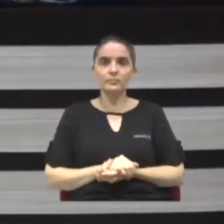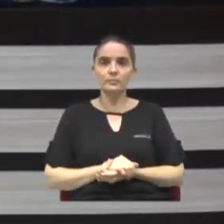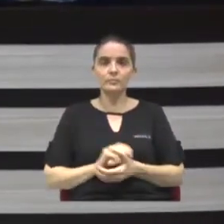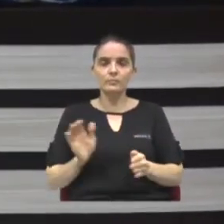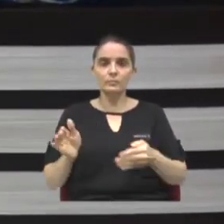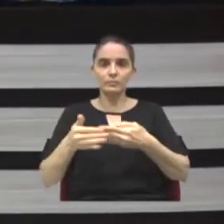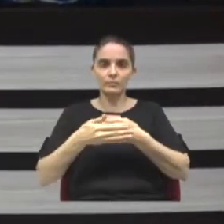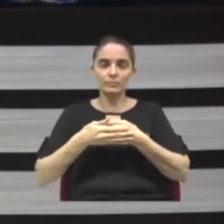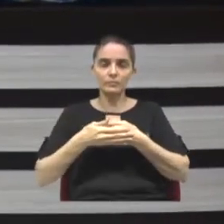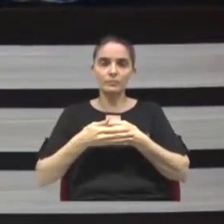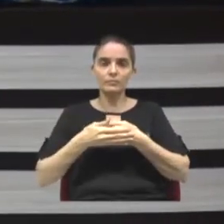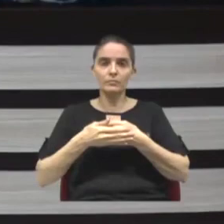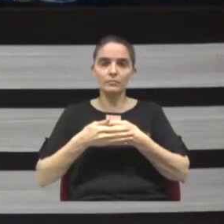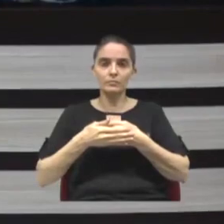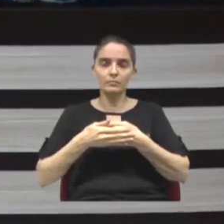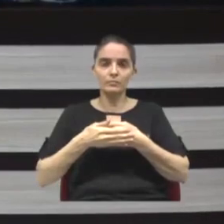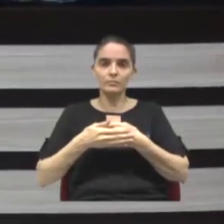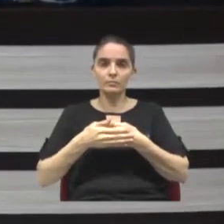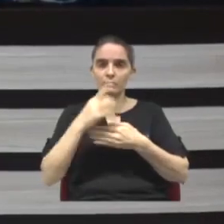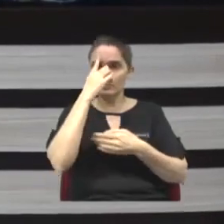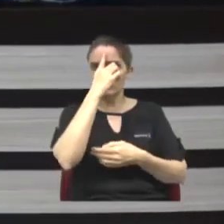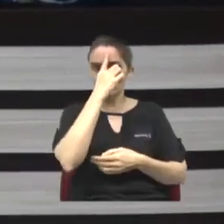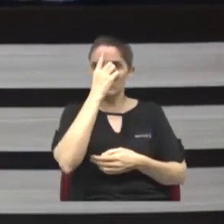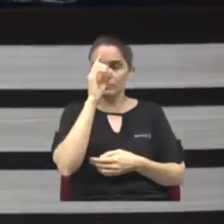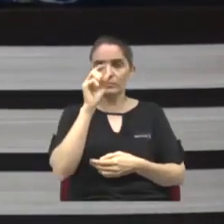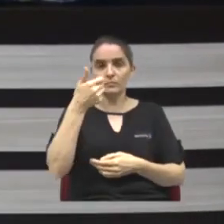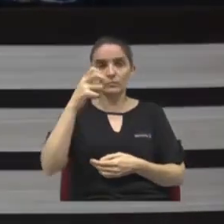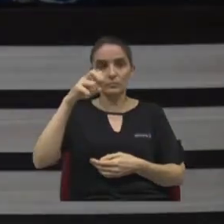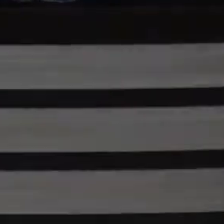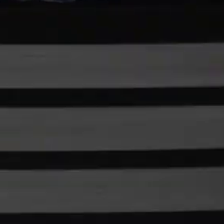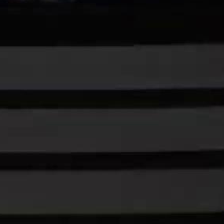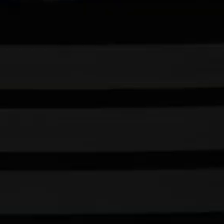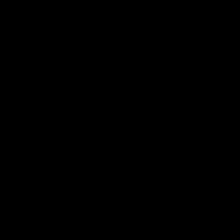Sessão está suspensa, então, por 15 minutos.